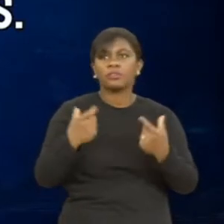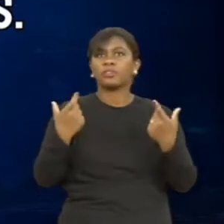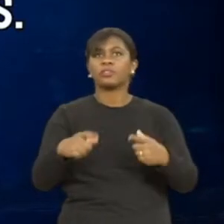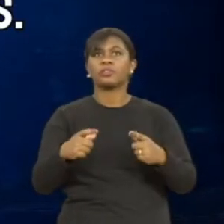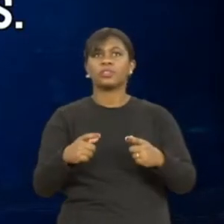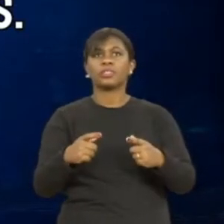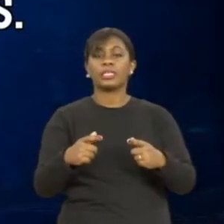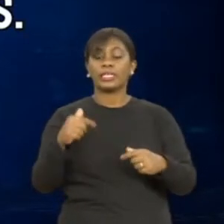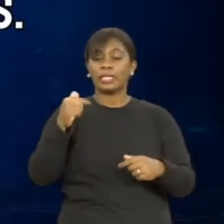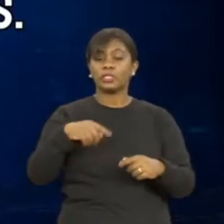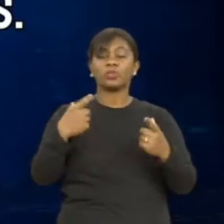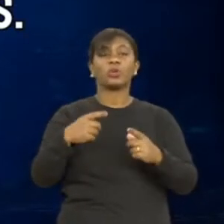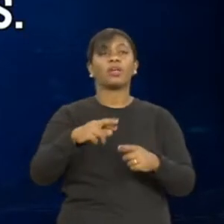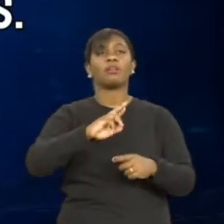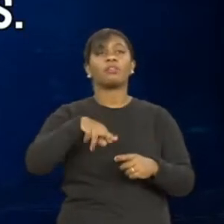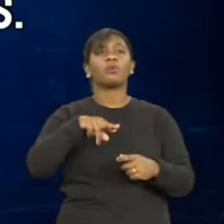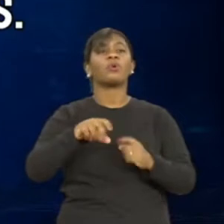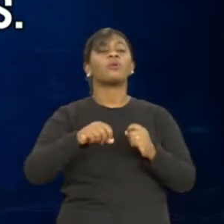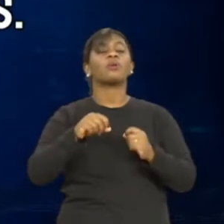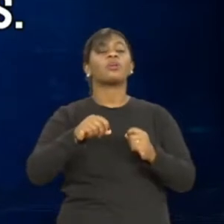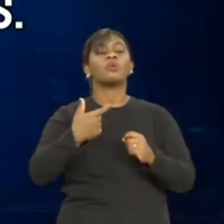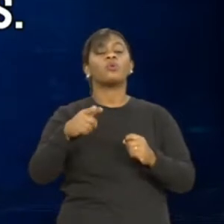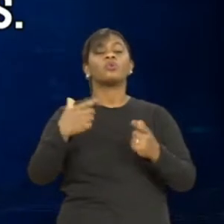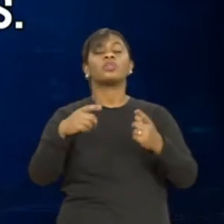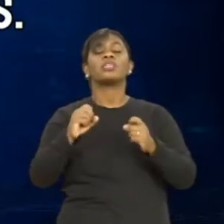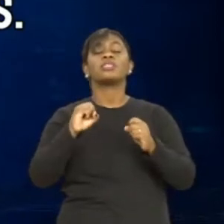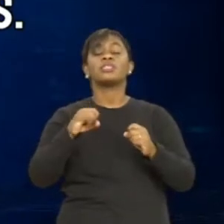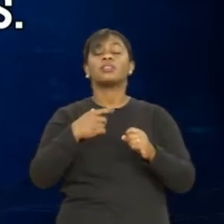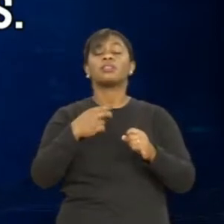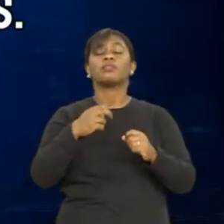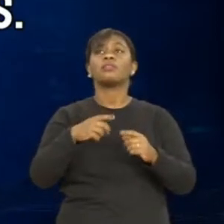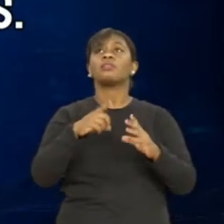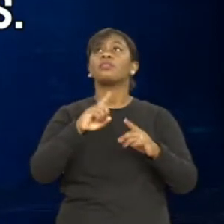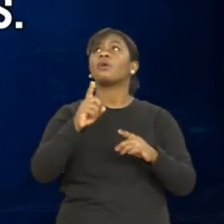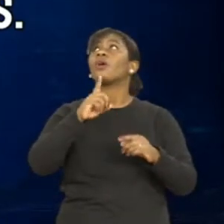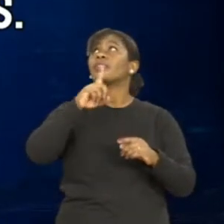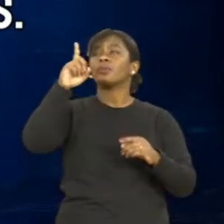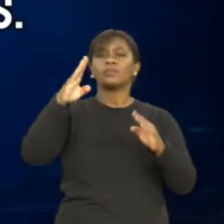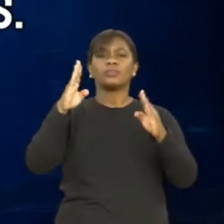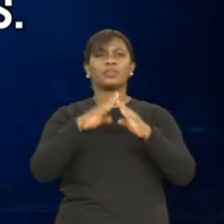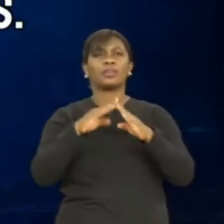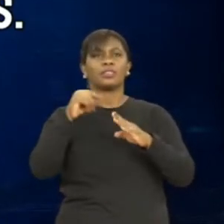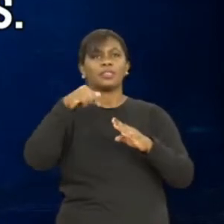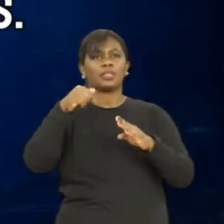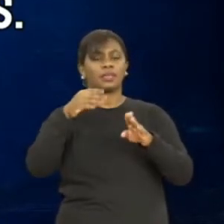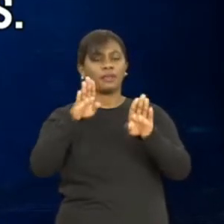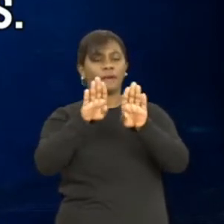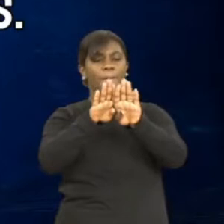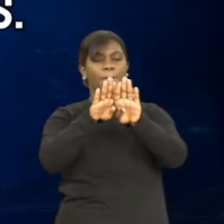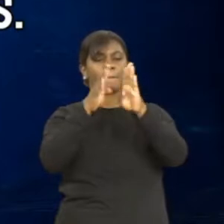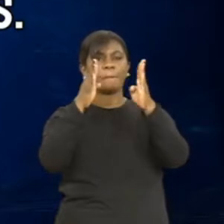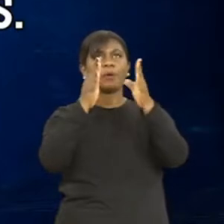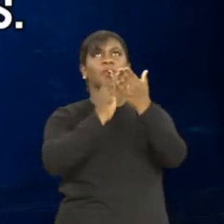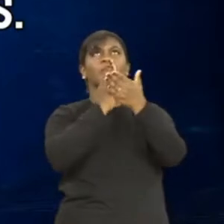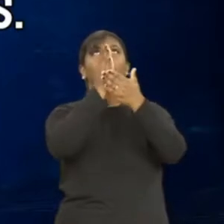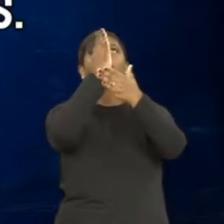Este não é outro lugar, senão a casa de Deus, e esta é a porta dos